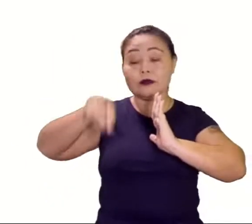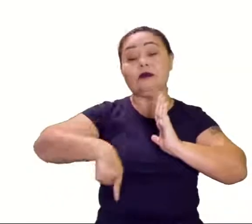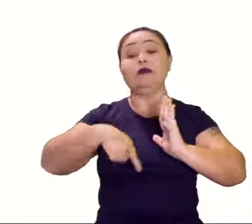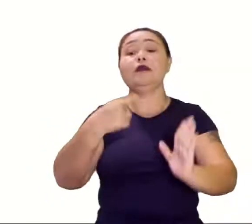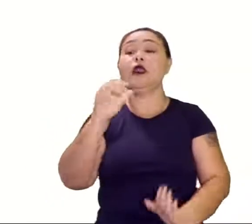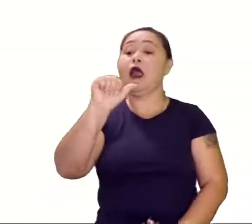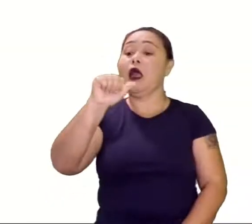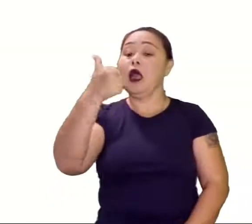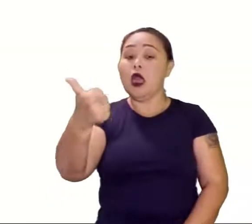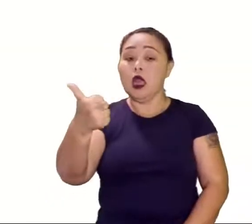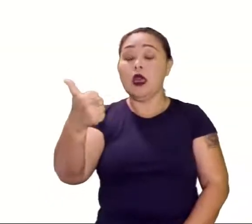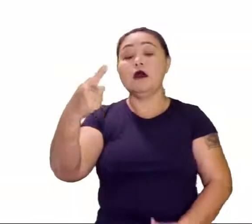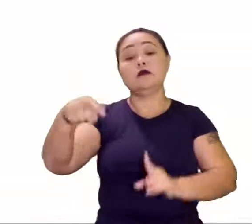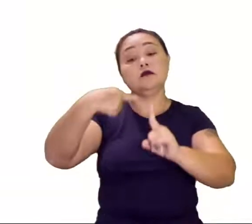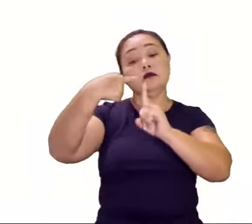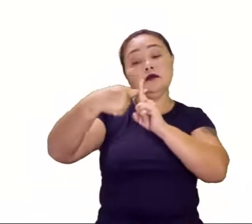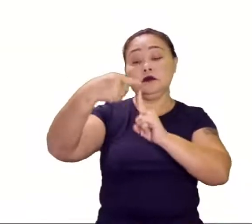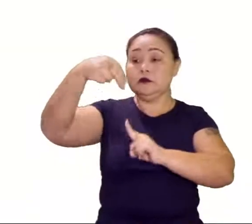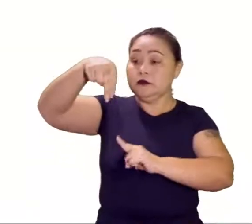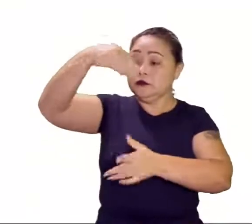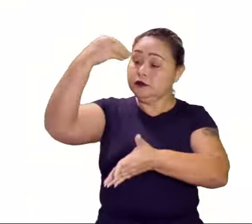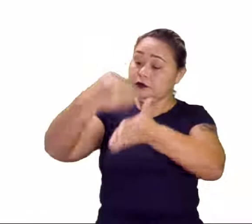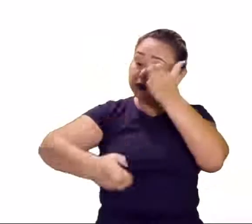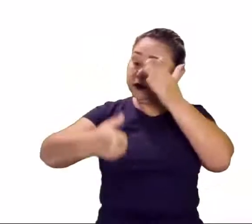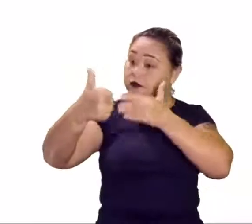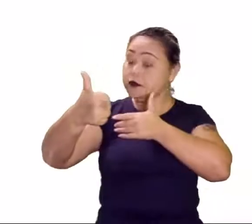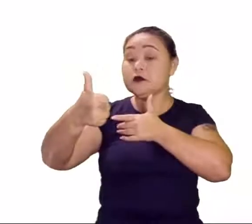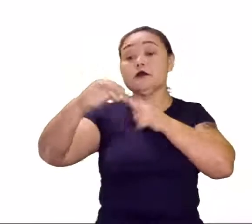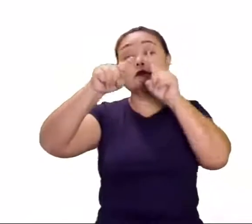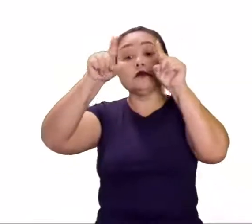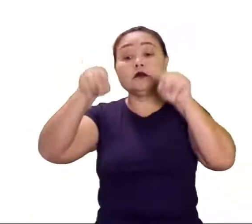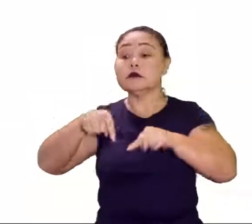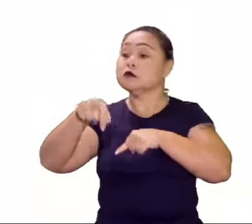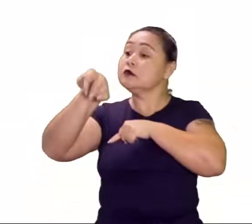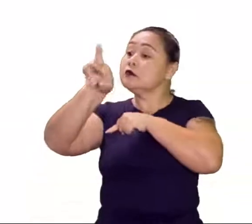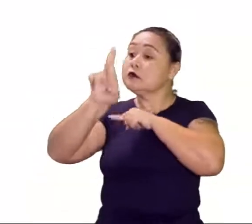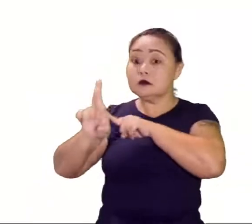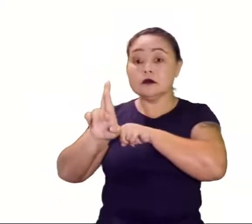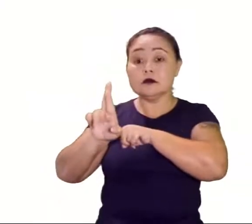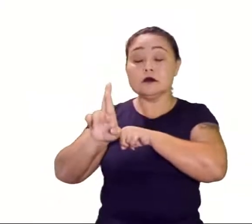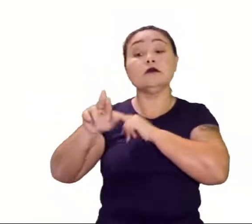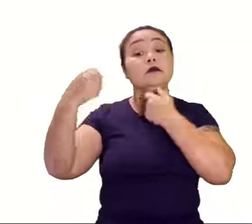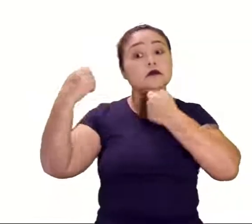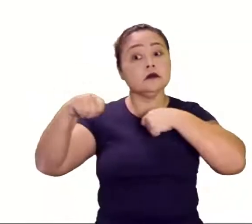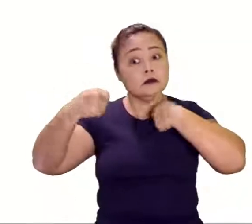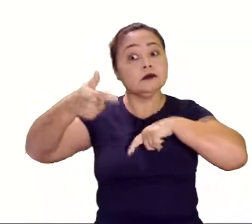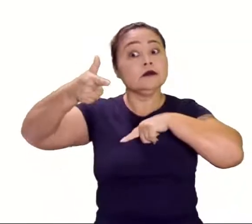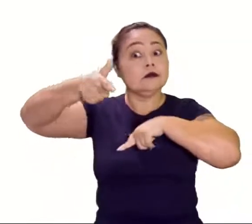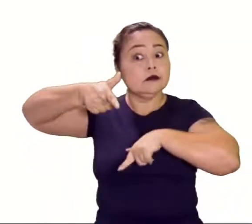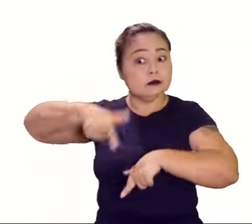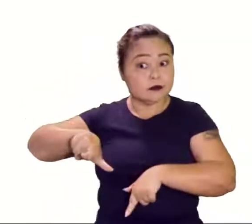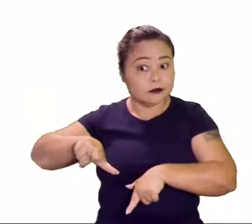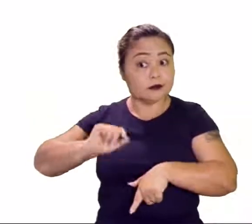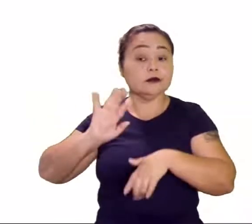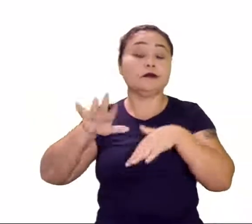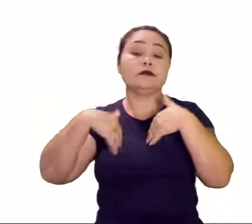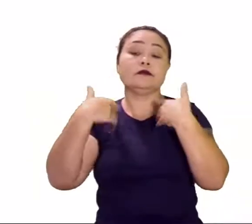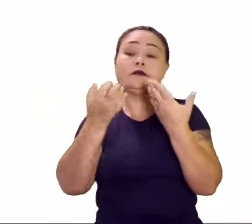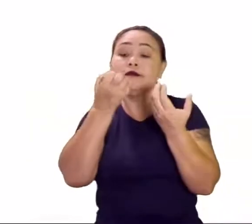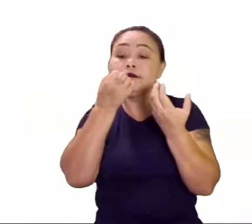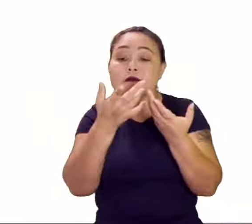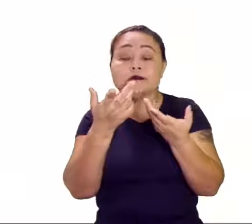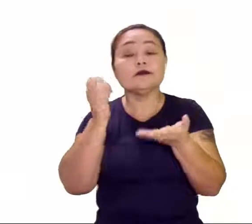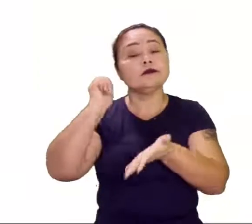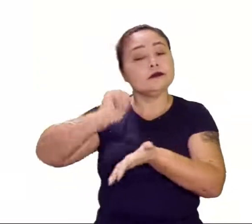1 mais n menos 1 vezes a razão. Então a gente vai precisar dela de novo? Vai. Então sim. por isso é bom você